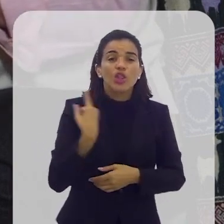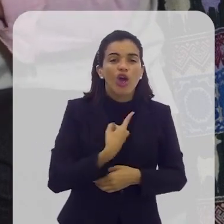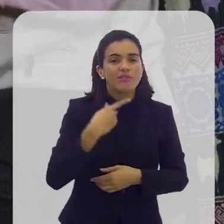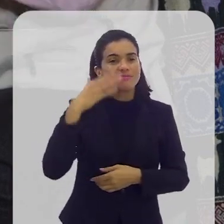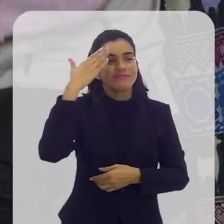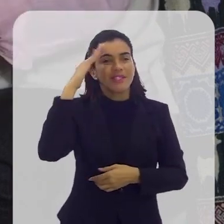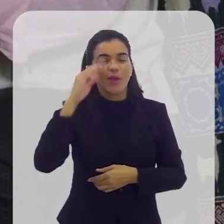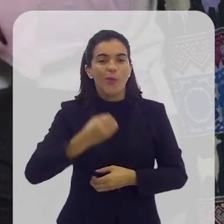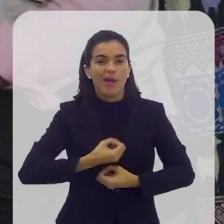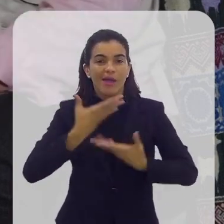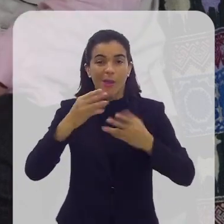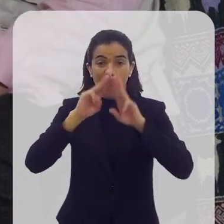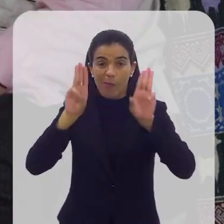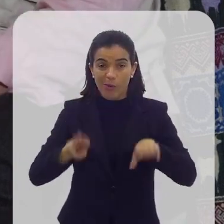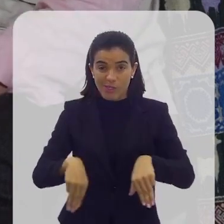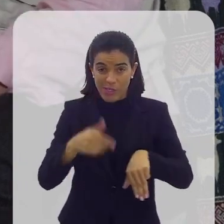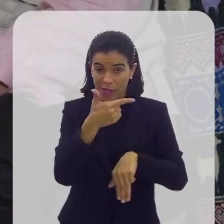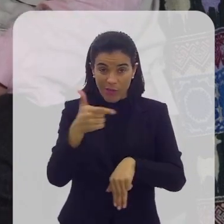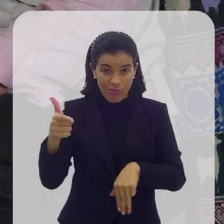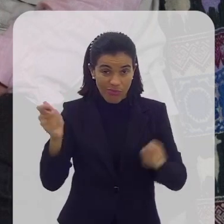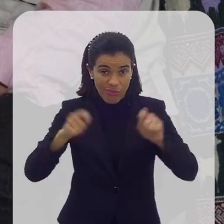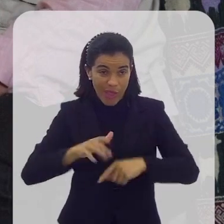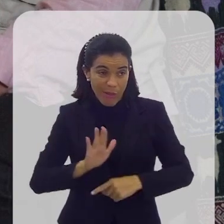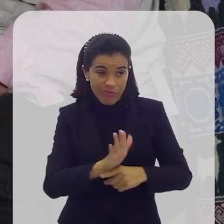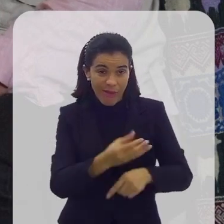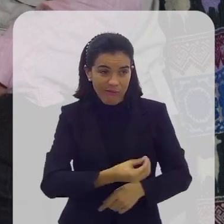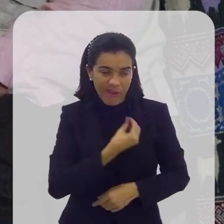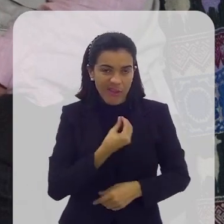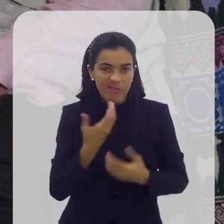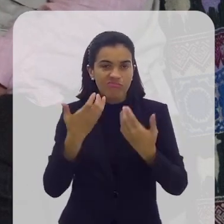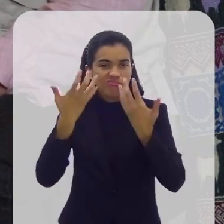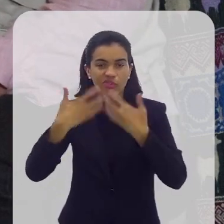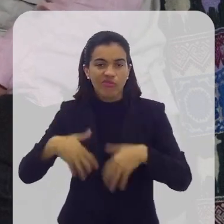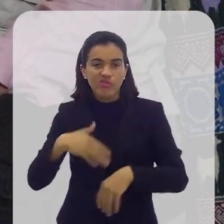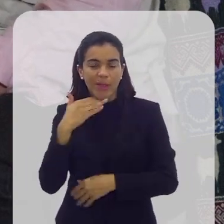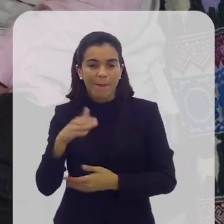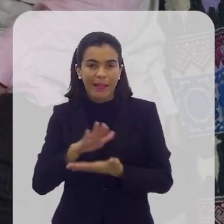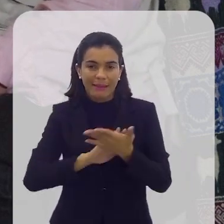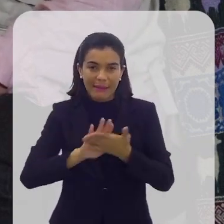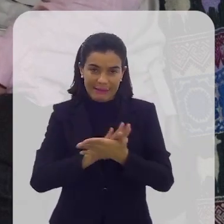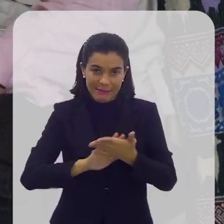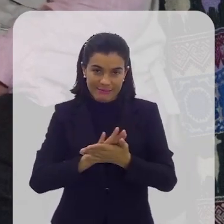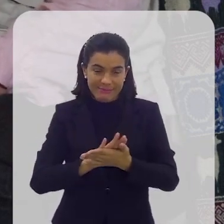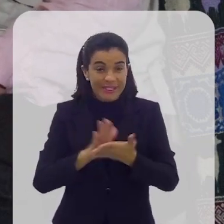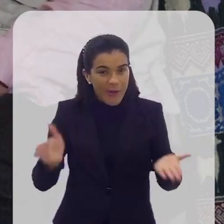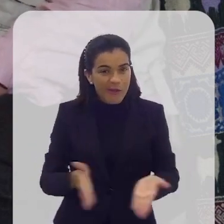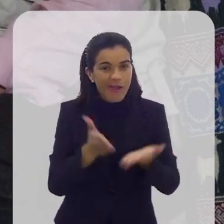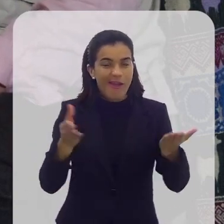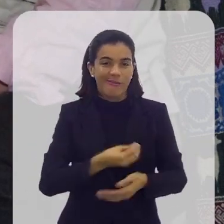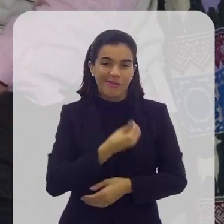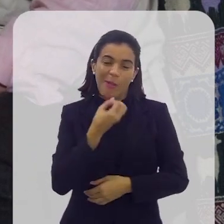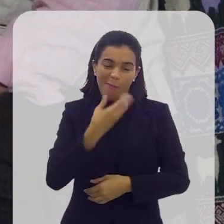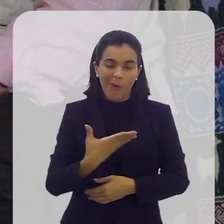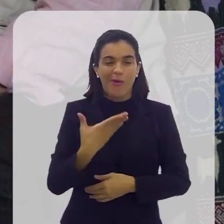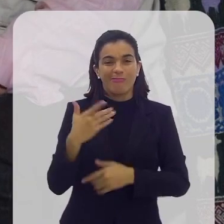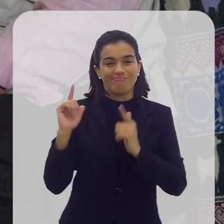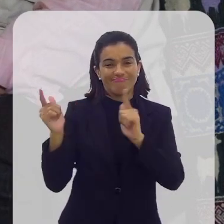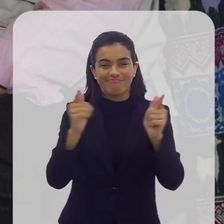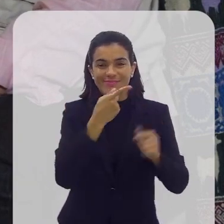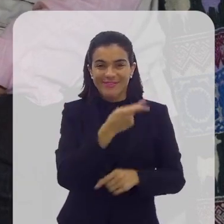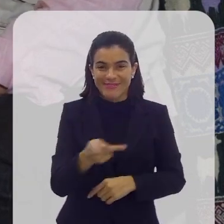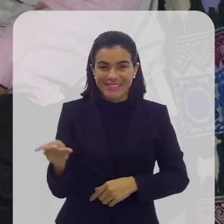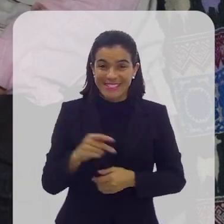uso da grama. E esse impedimento tinha um respaldo aparentemente técnico, mas nós